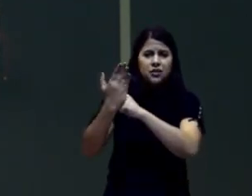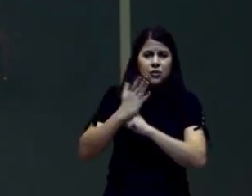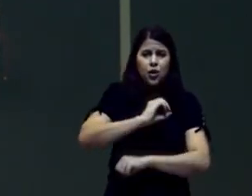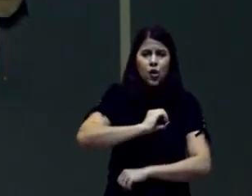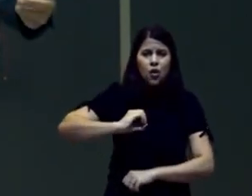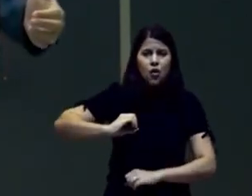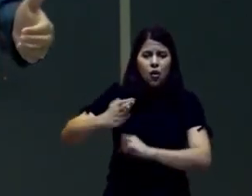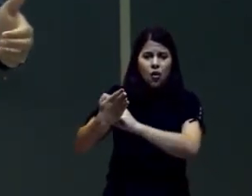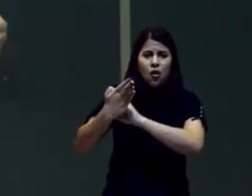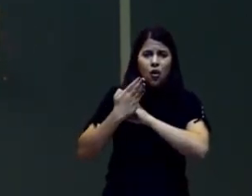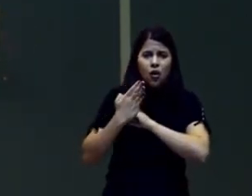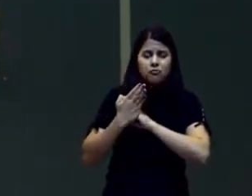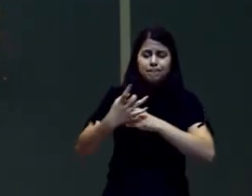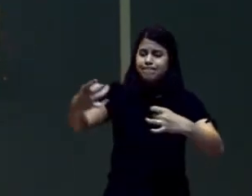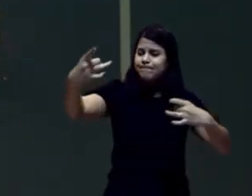quem contávamos,